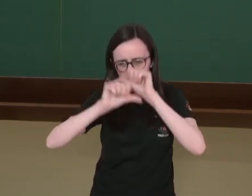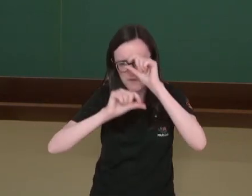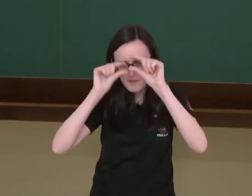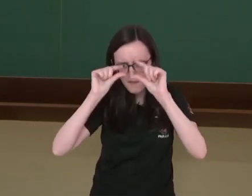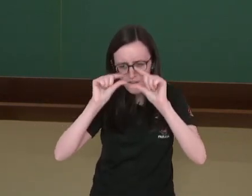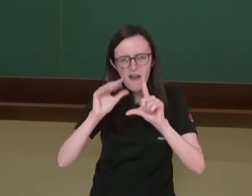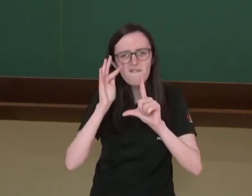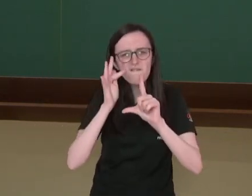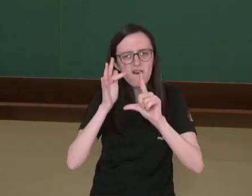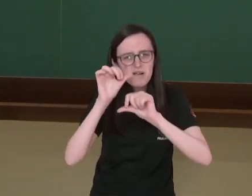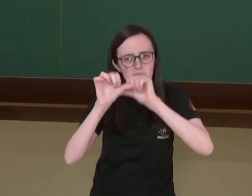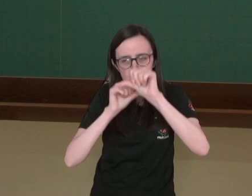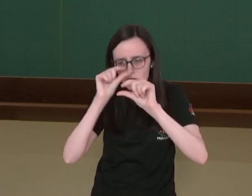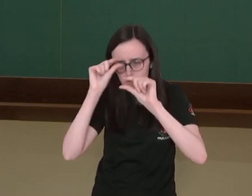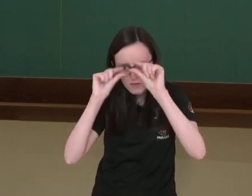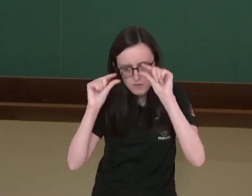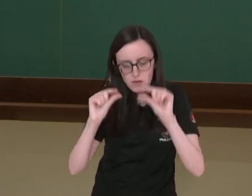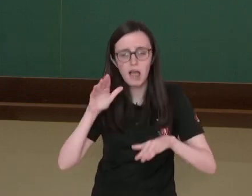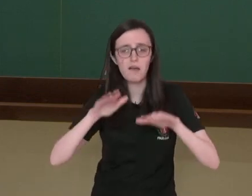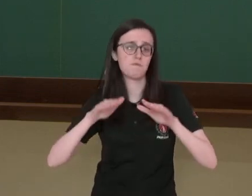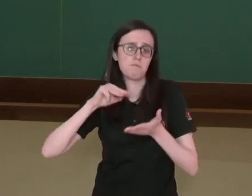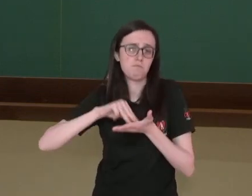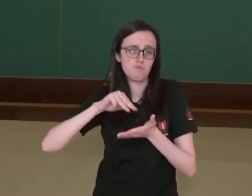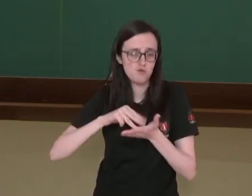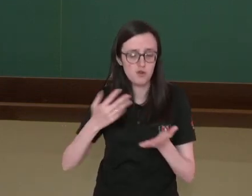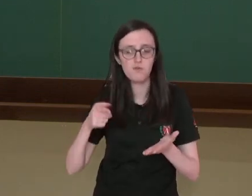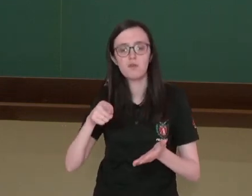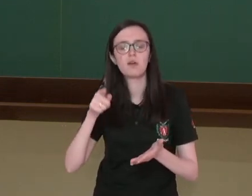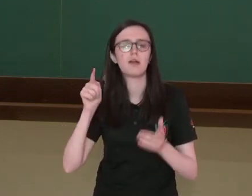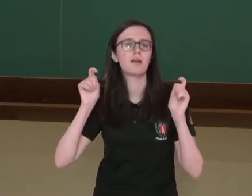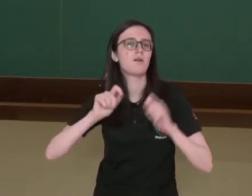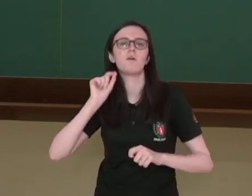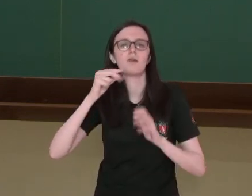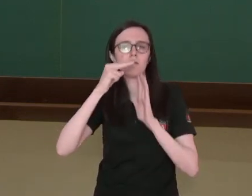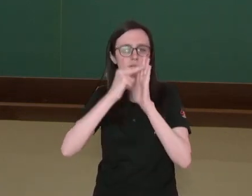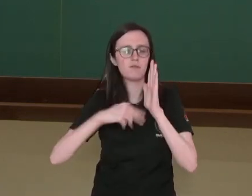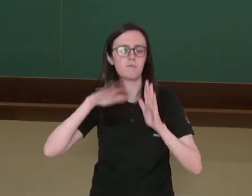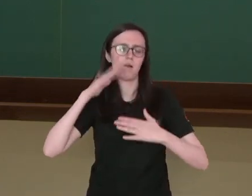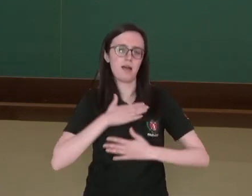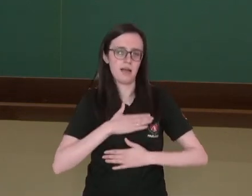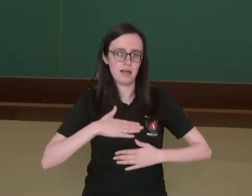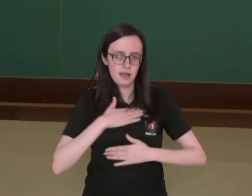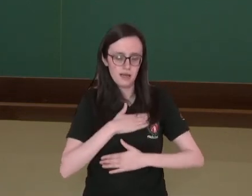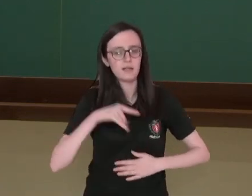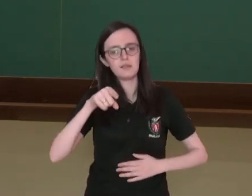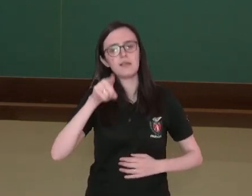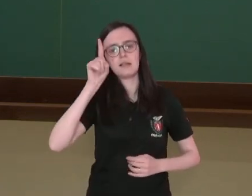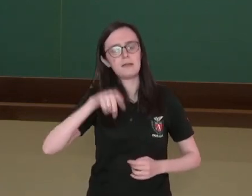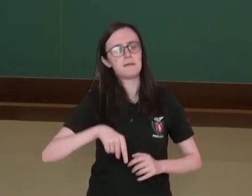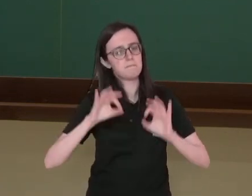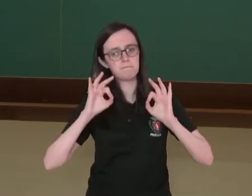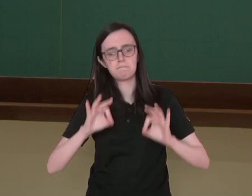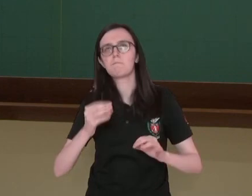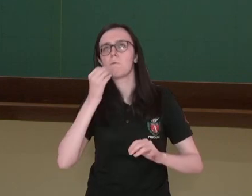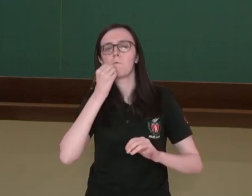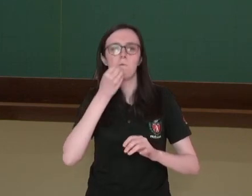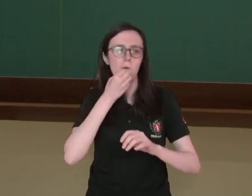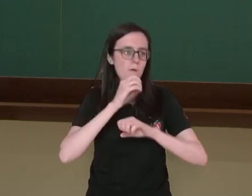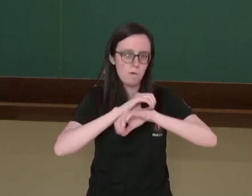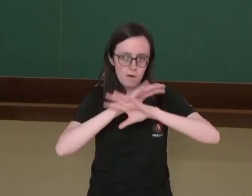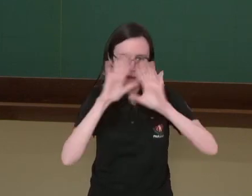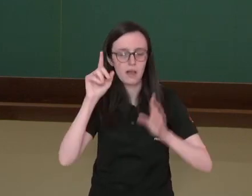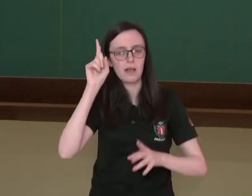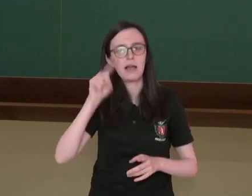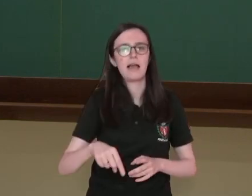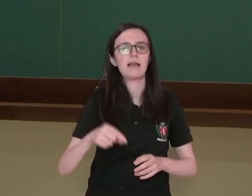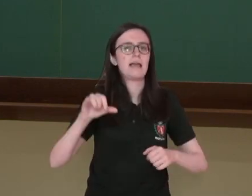tamanho dela, que talvez por algum motivo tornaria a leitura mais agradável. Isso daí é a questão daí, obviamente, de